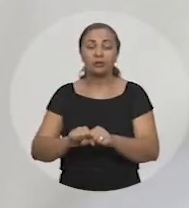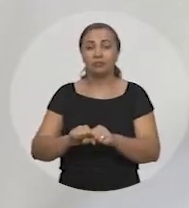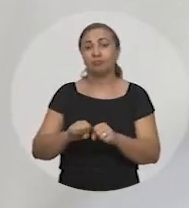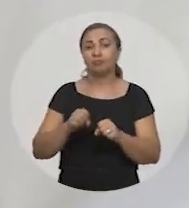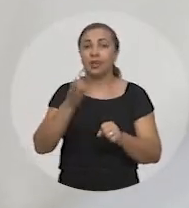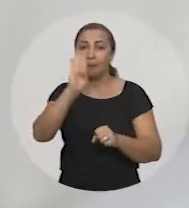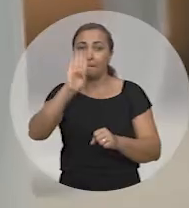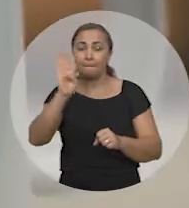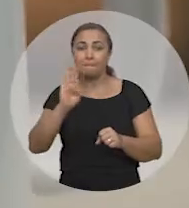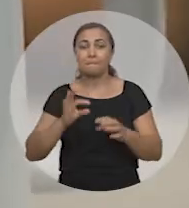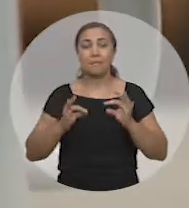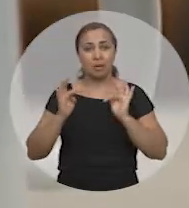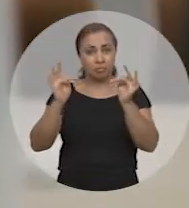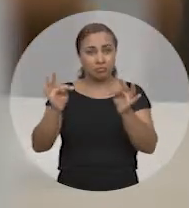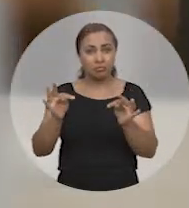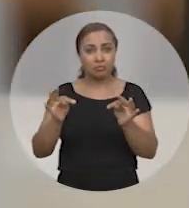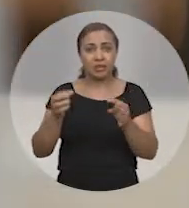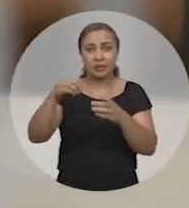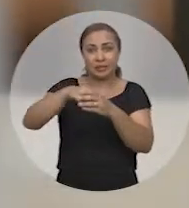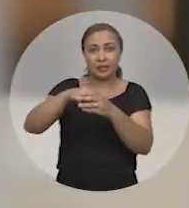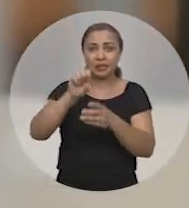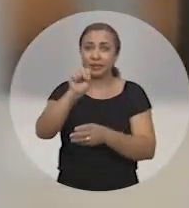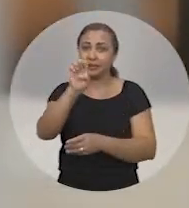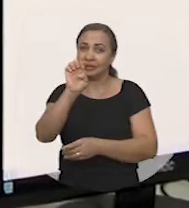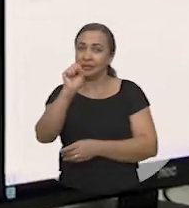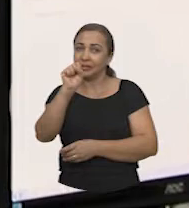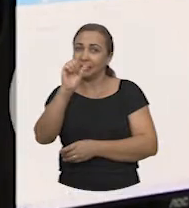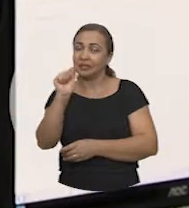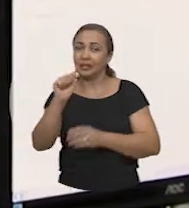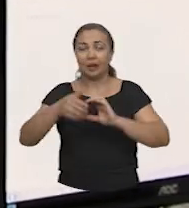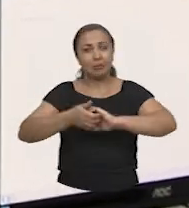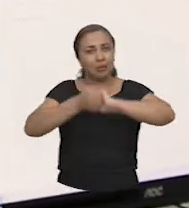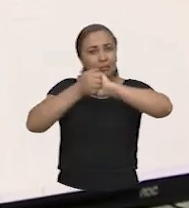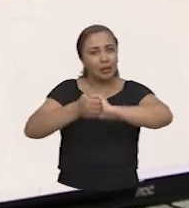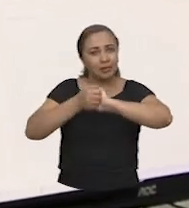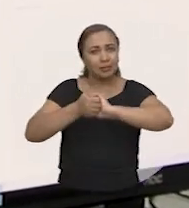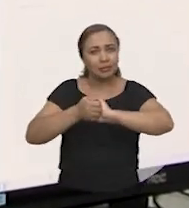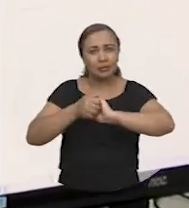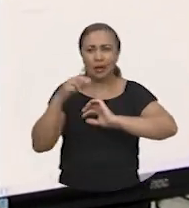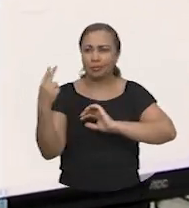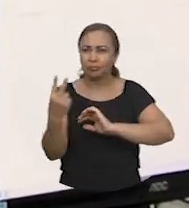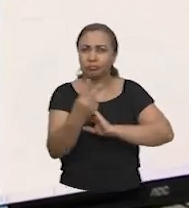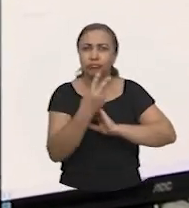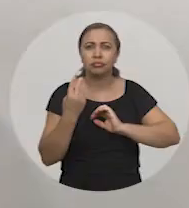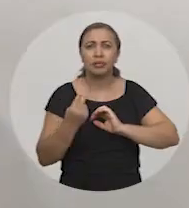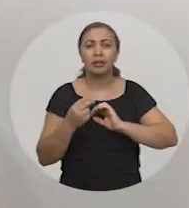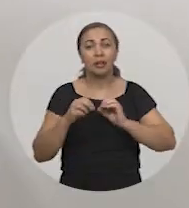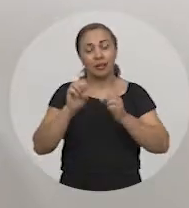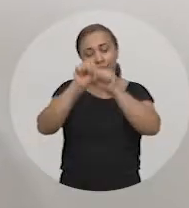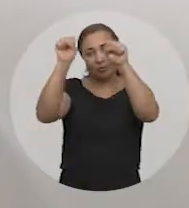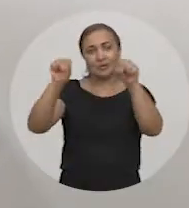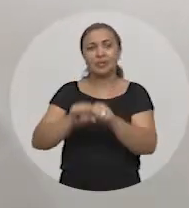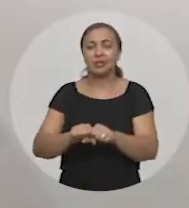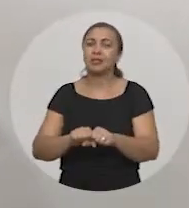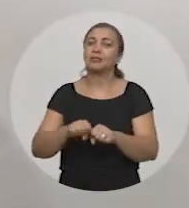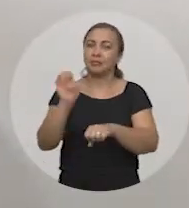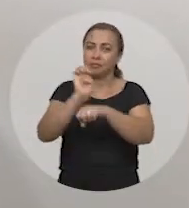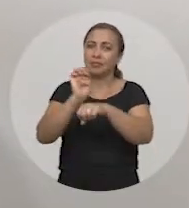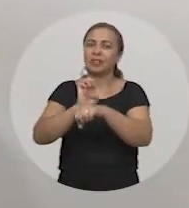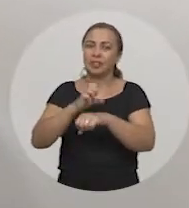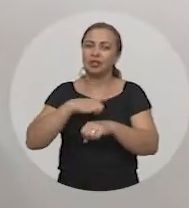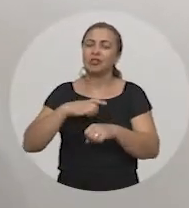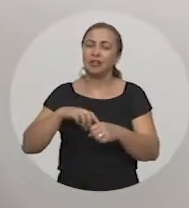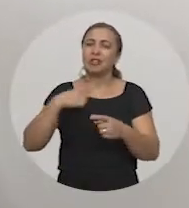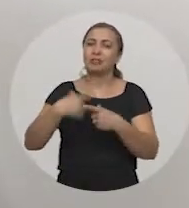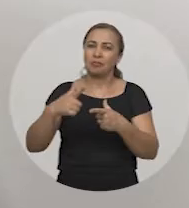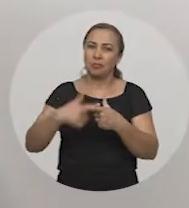dentro das exato pesquisadores do Laís dentro da sesap desenvolvendo em parceria Muito provavelmente o sistema de